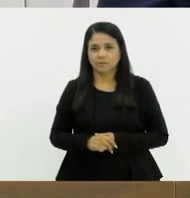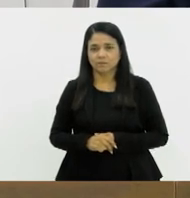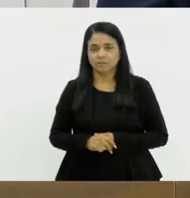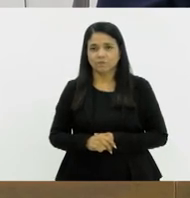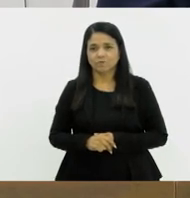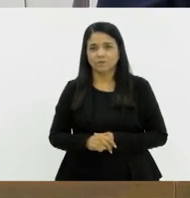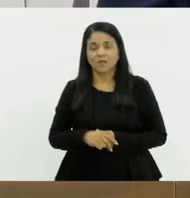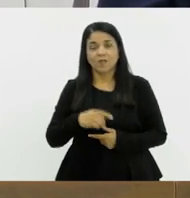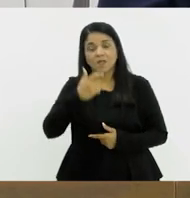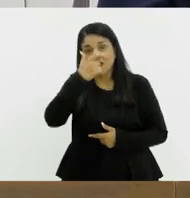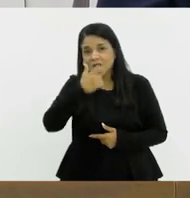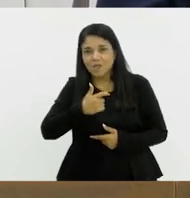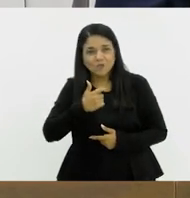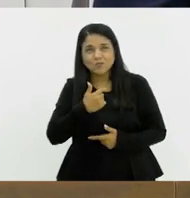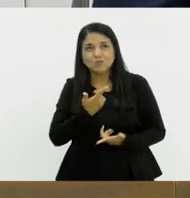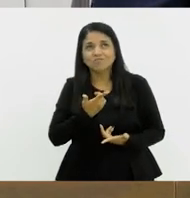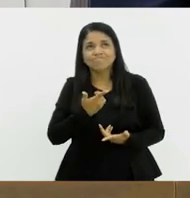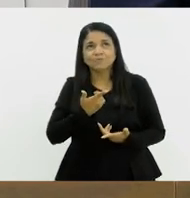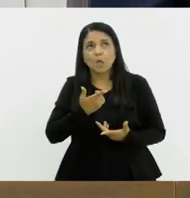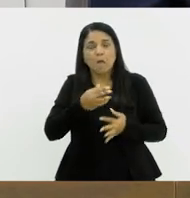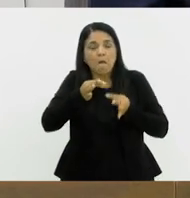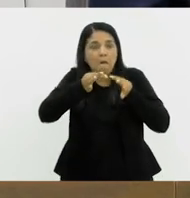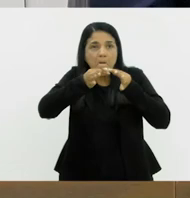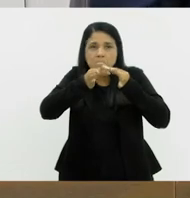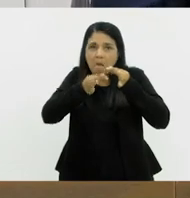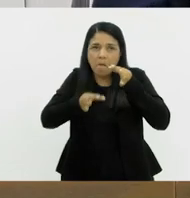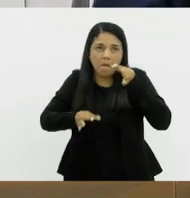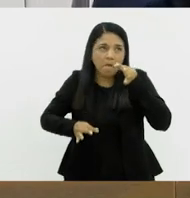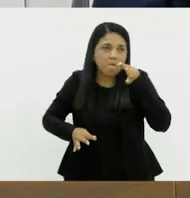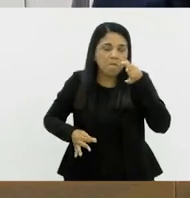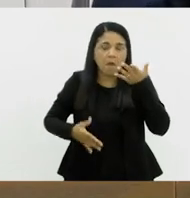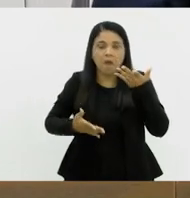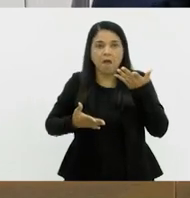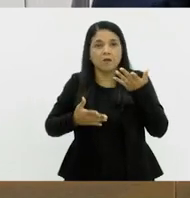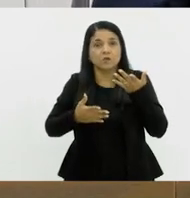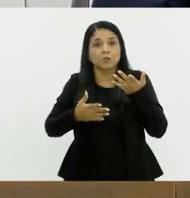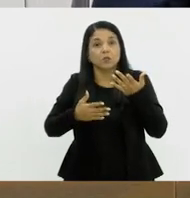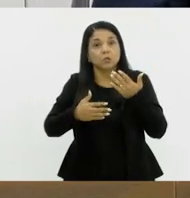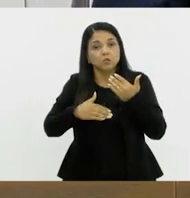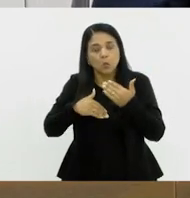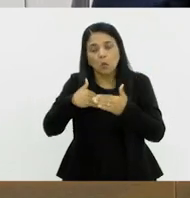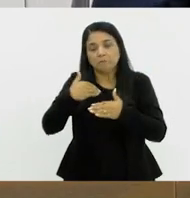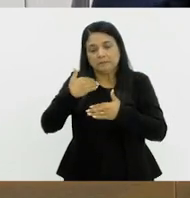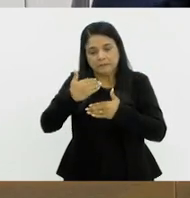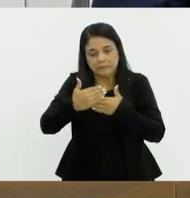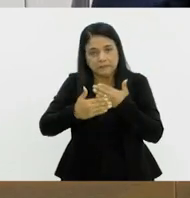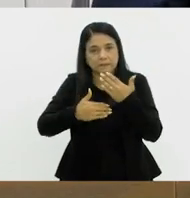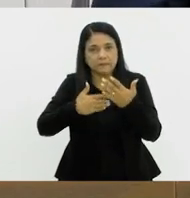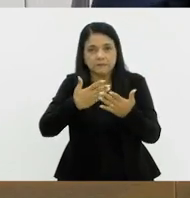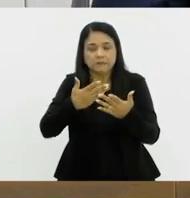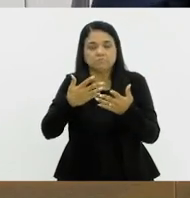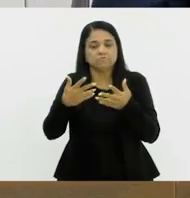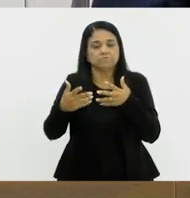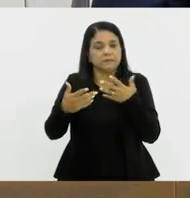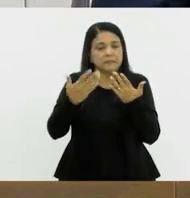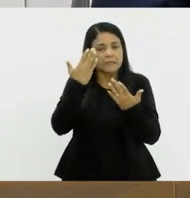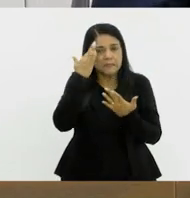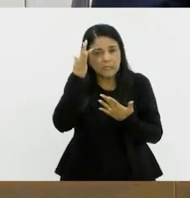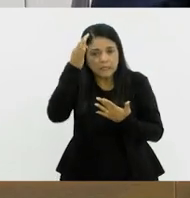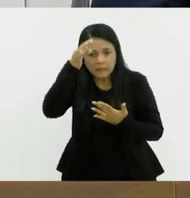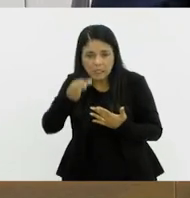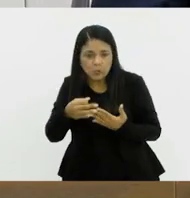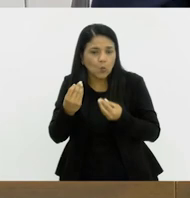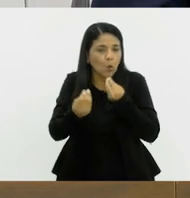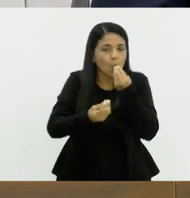Eu não tenho uma fala exaustiva, né? Assim, ainda estou me apropriando dessas questões e dependo